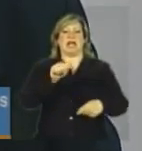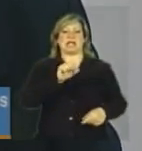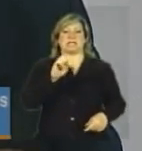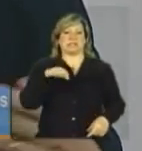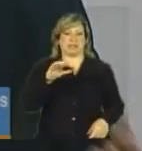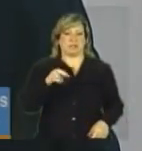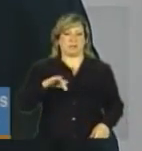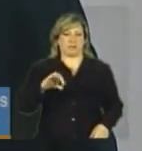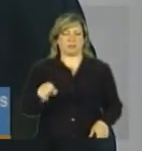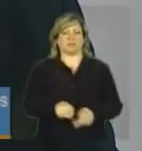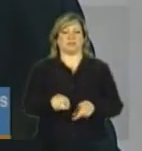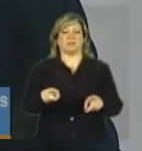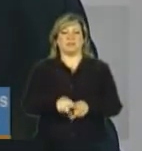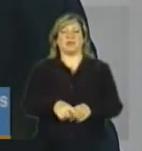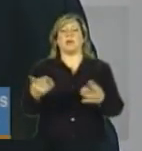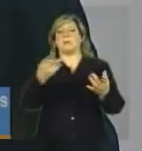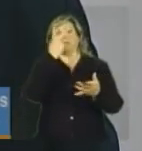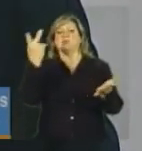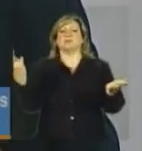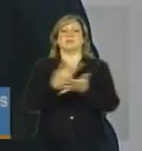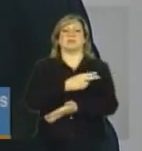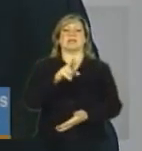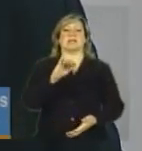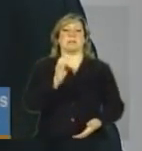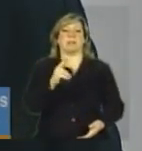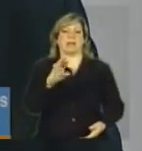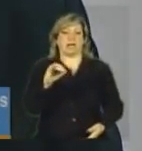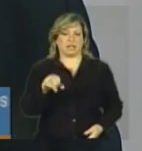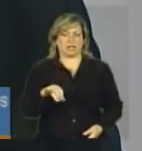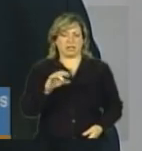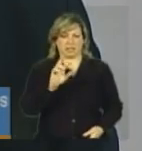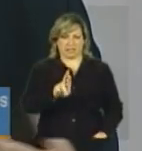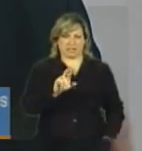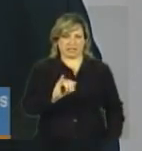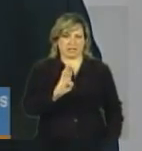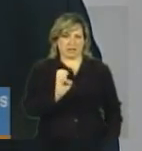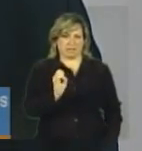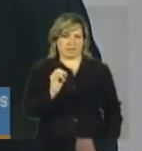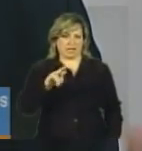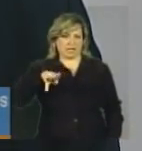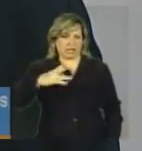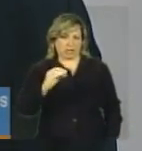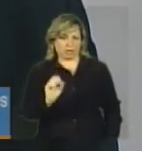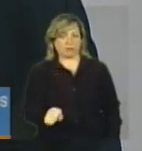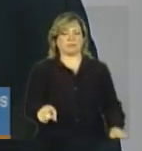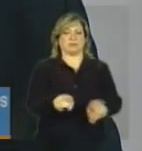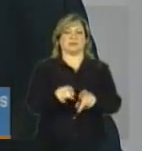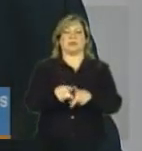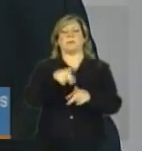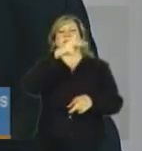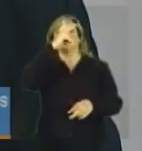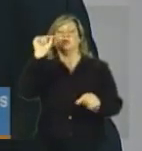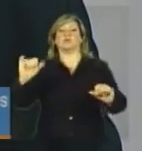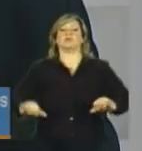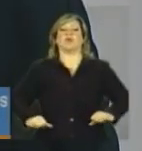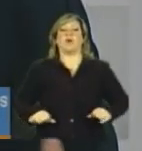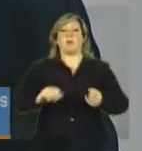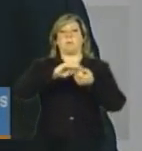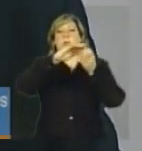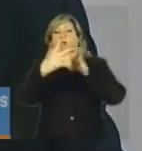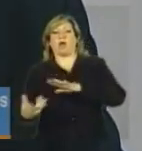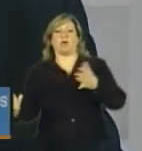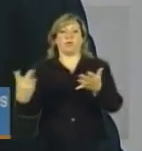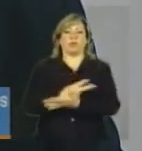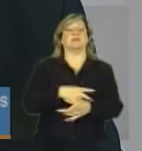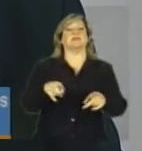atingidos por barragem, pescadores, ribeirinos, enfim, mulheres e jovens rurais, toda essa gama de populações, né, eh eh